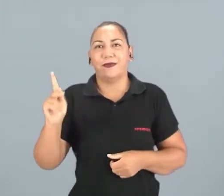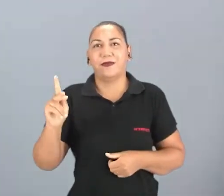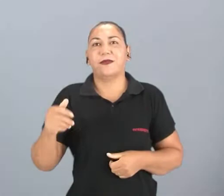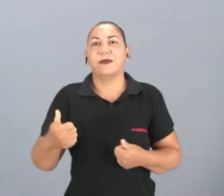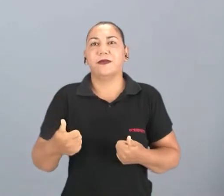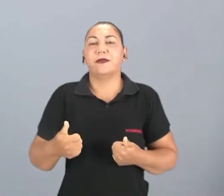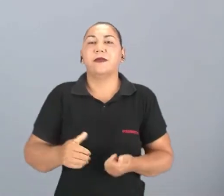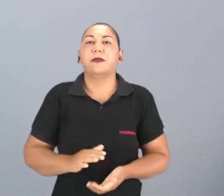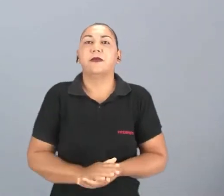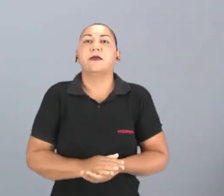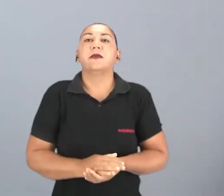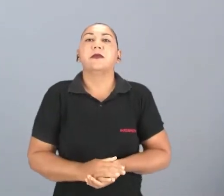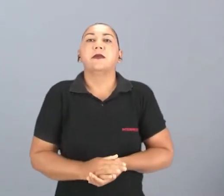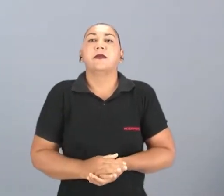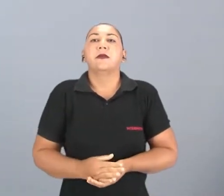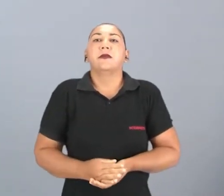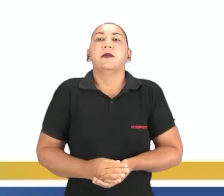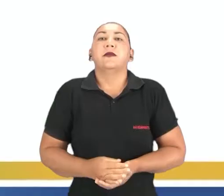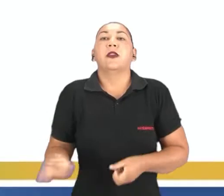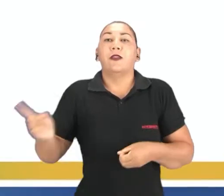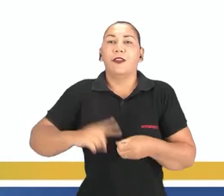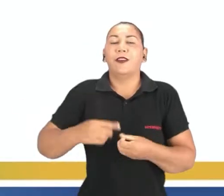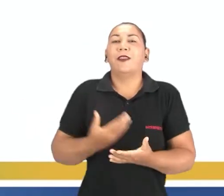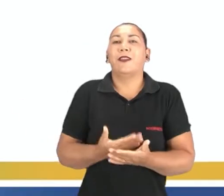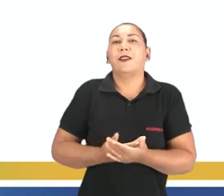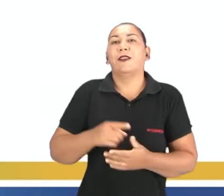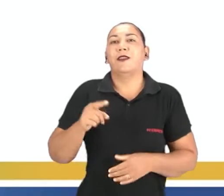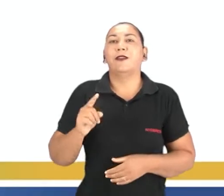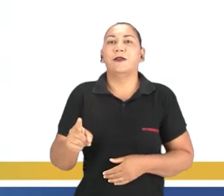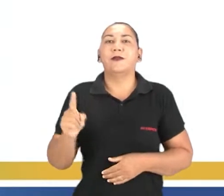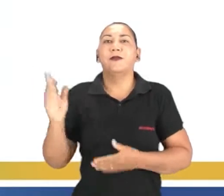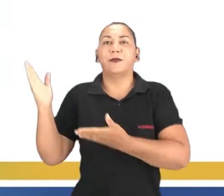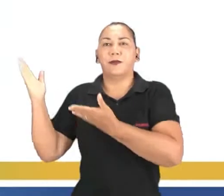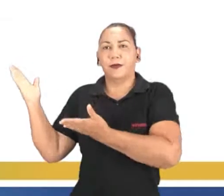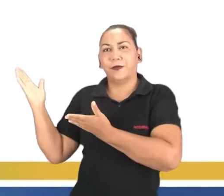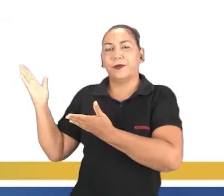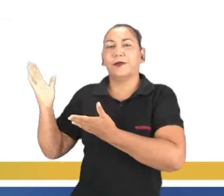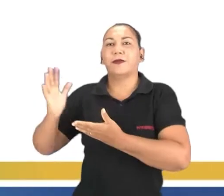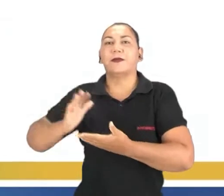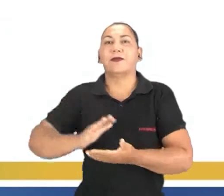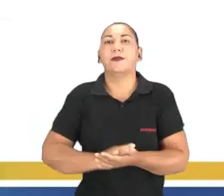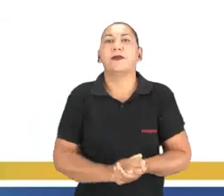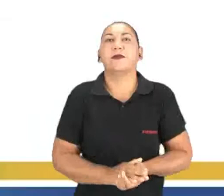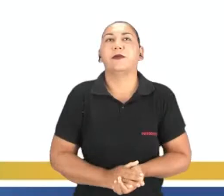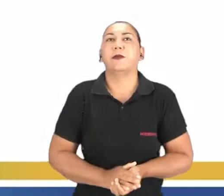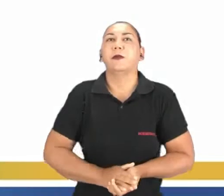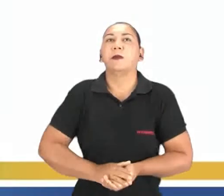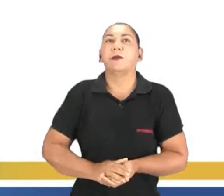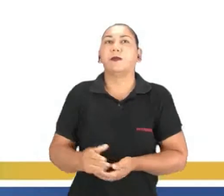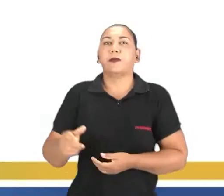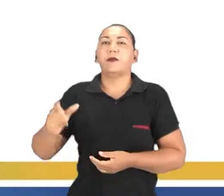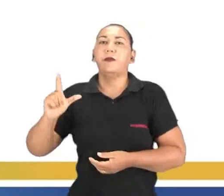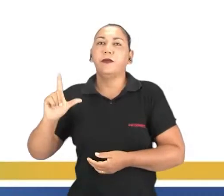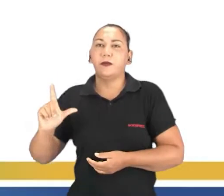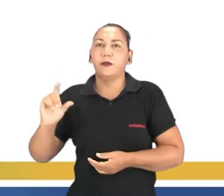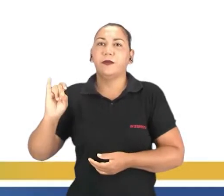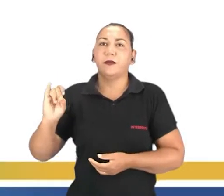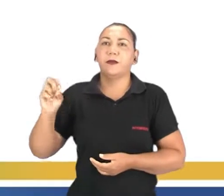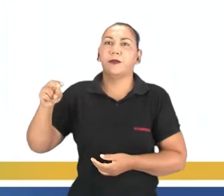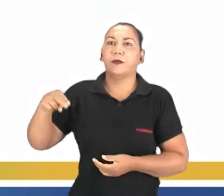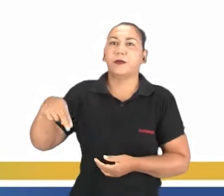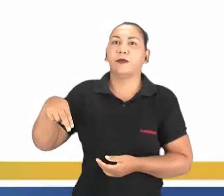aqui, vamos falar sobre linking words. Bom, observem comigo na tela a definição. As linking words são conjunções